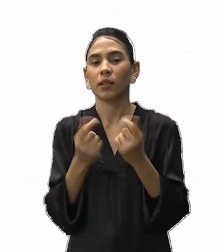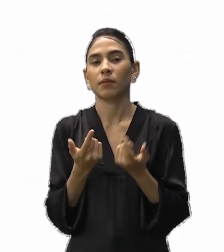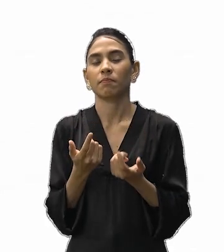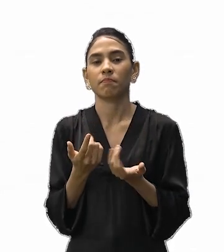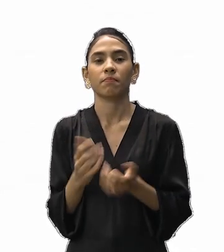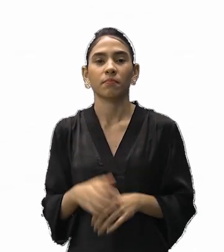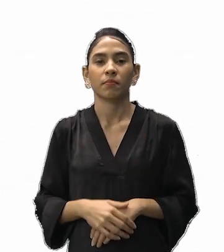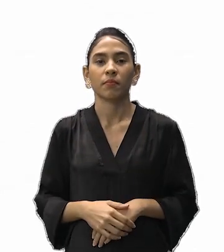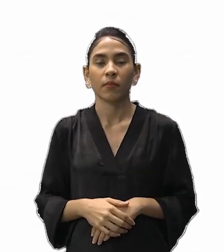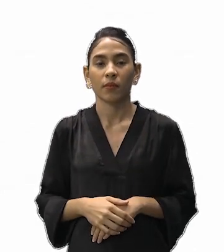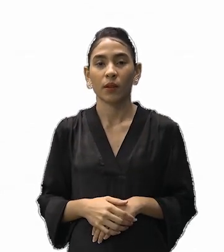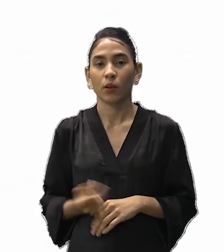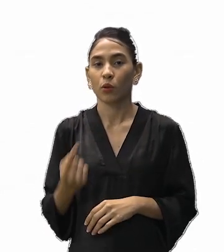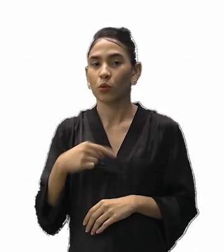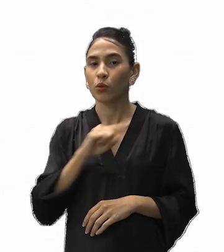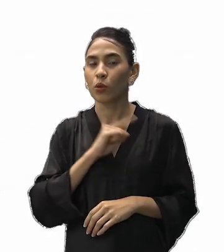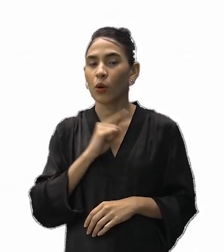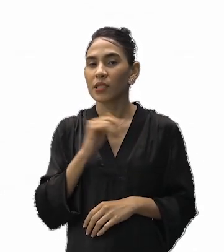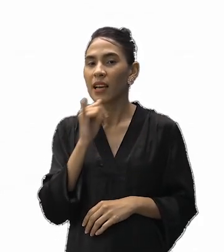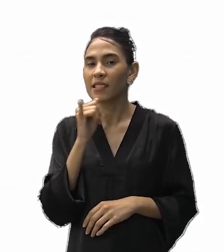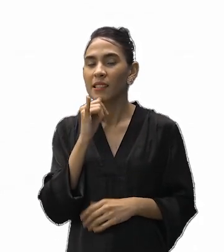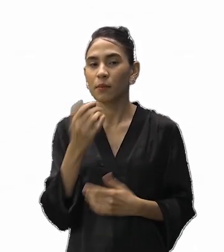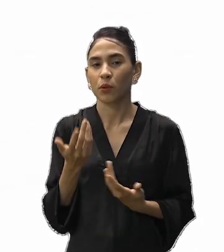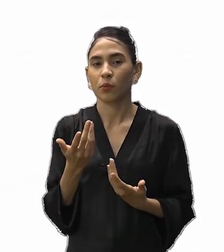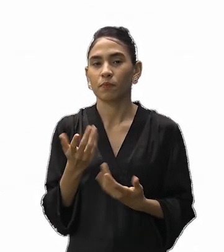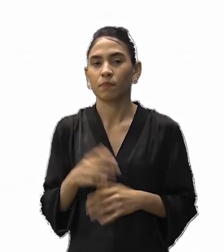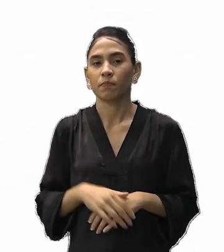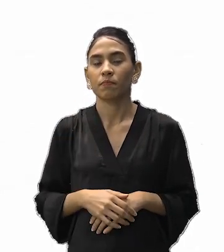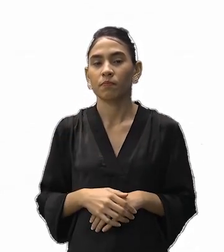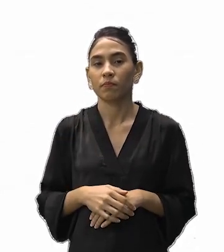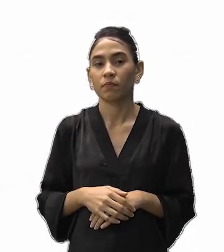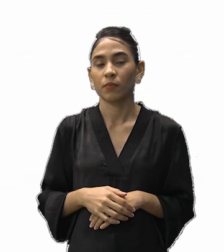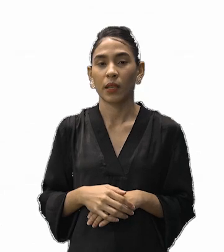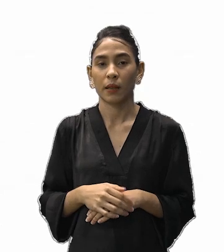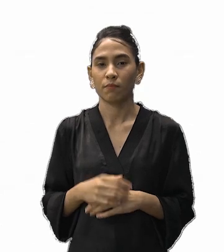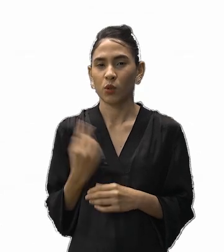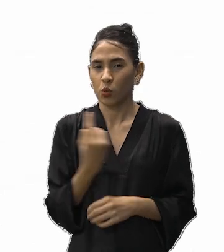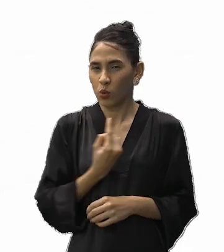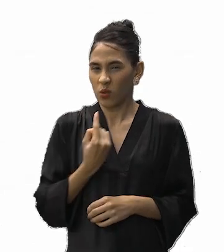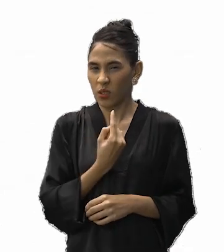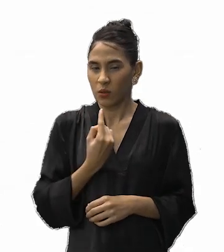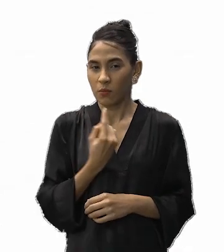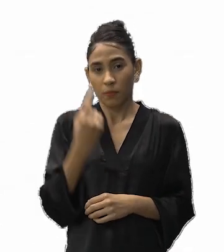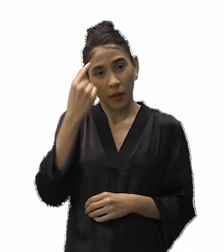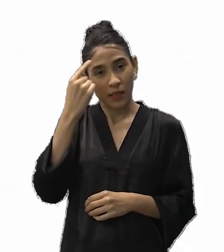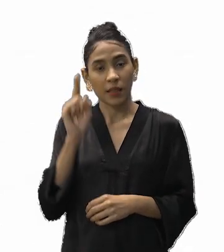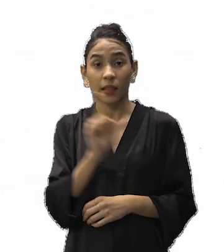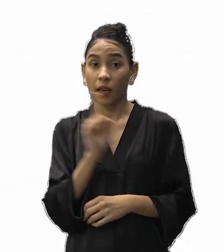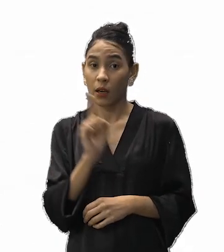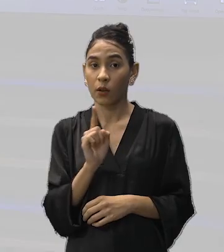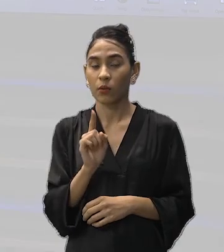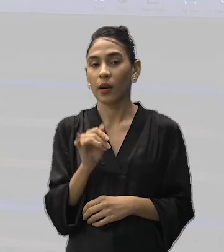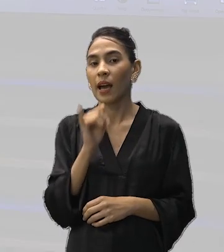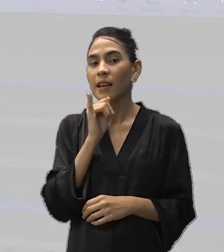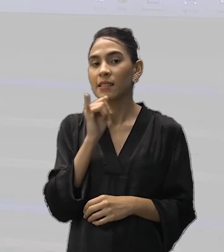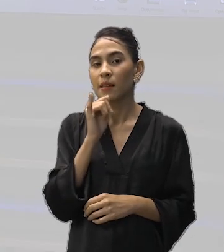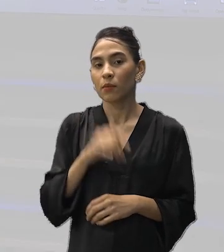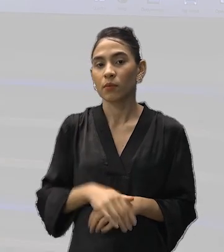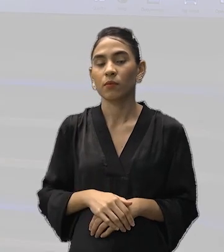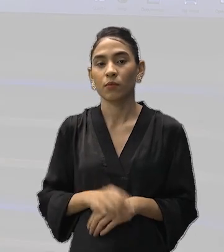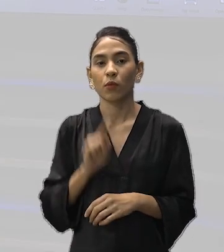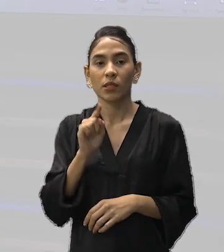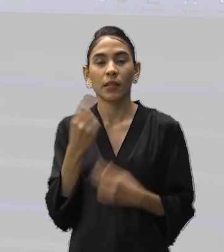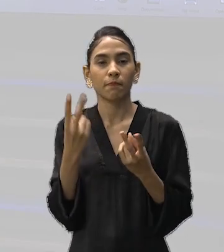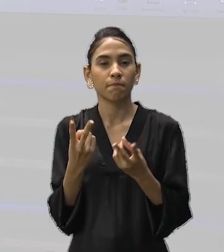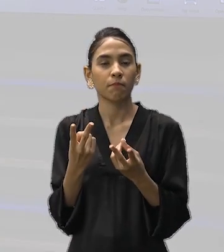de agir pensando somente em si, tá bom? Então a gente deixa de ser egoísta e